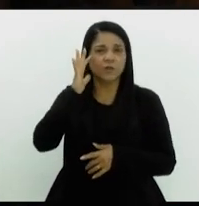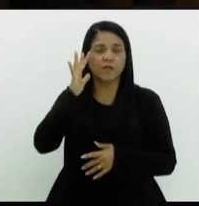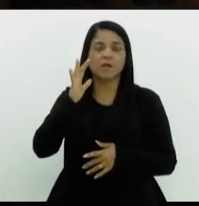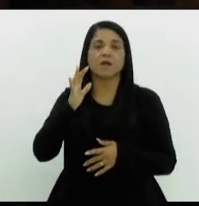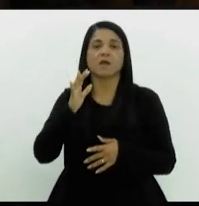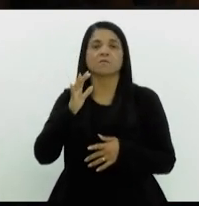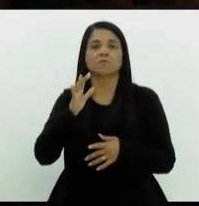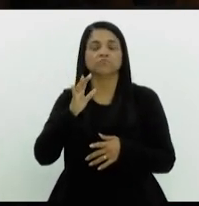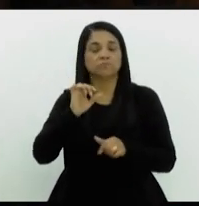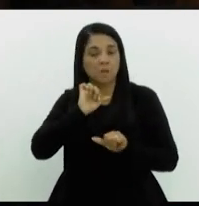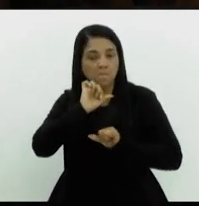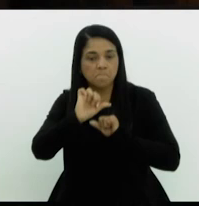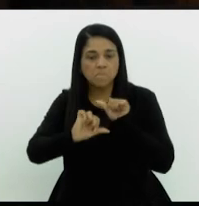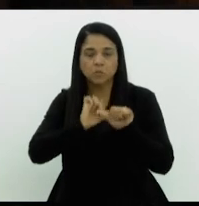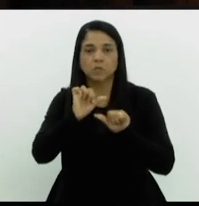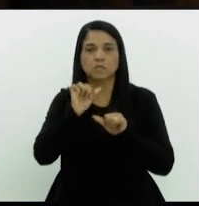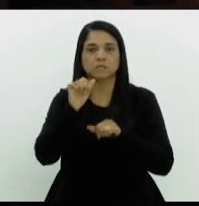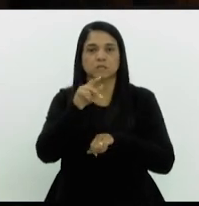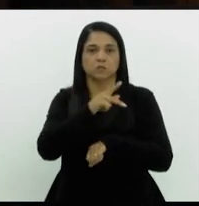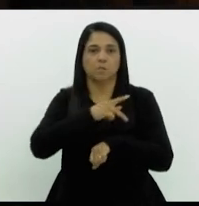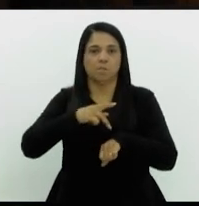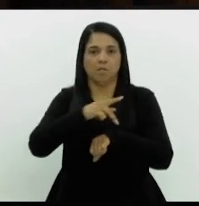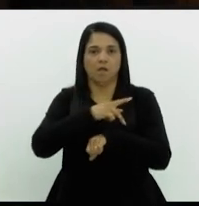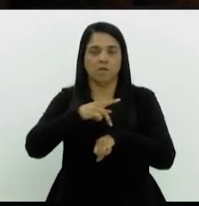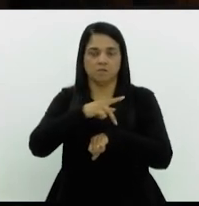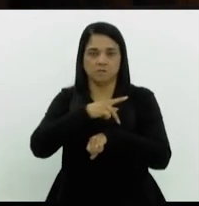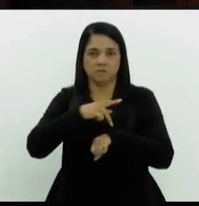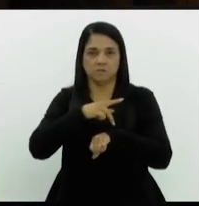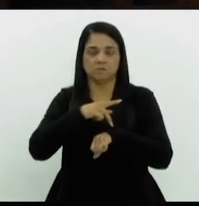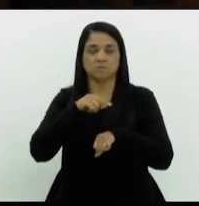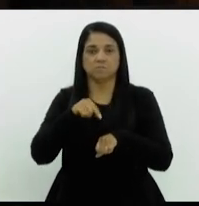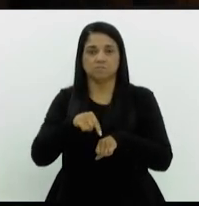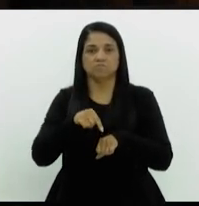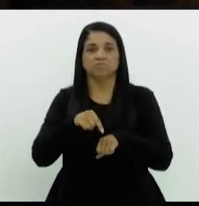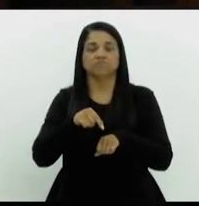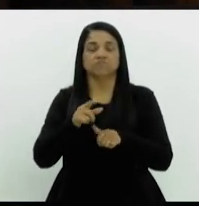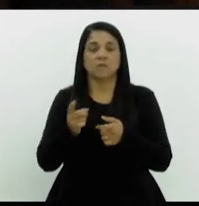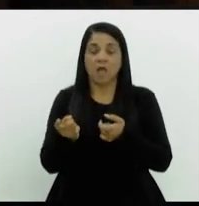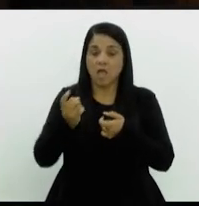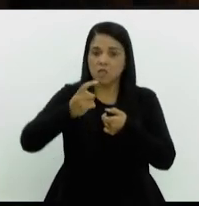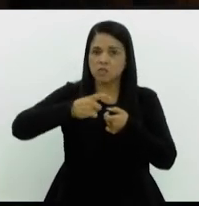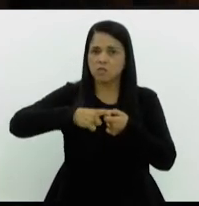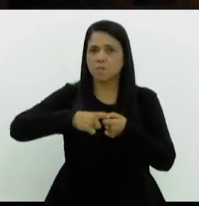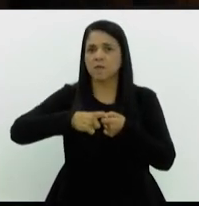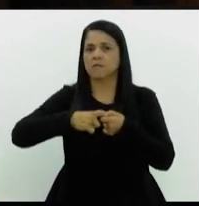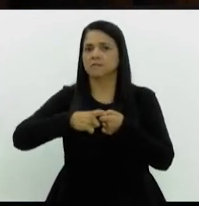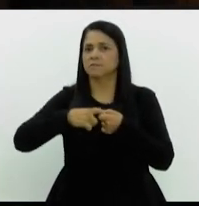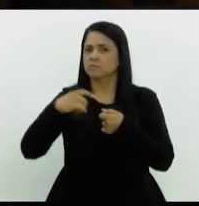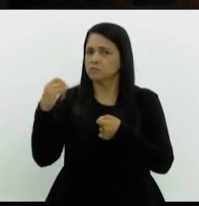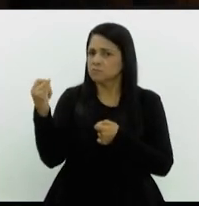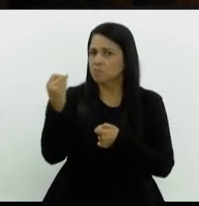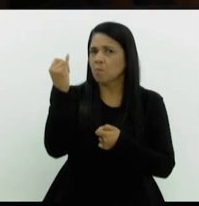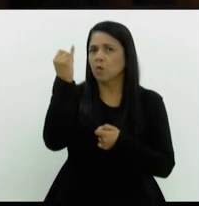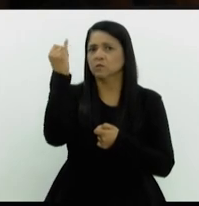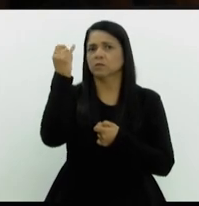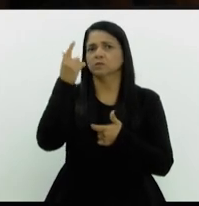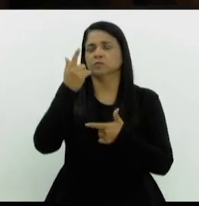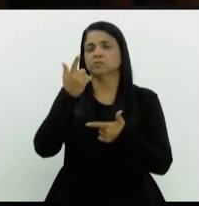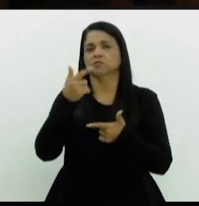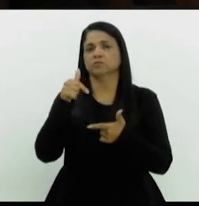com a reedificação do Brasil, quiçá a partir da retomada de pontos importantes aqui no Rio de